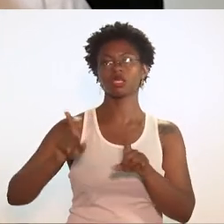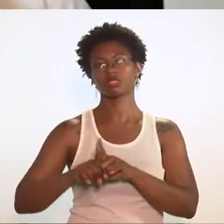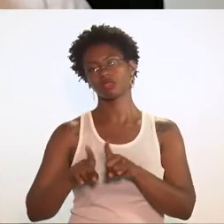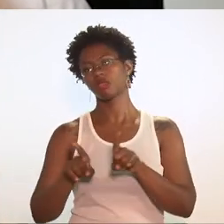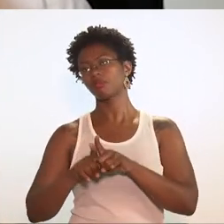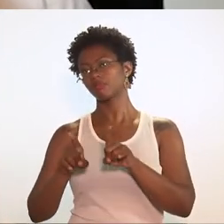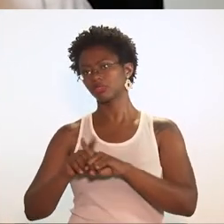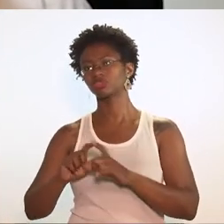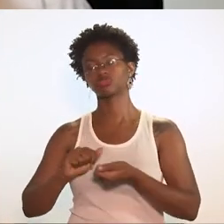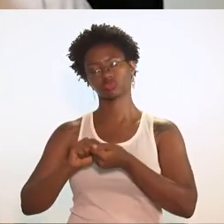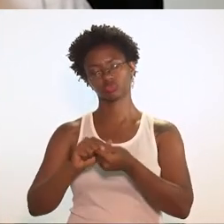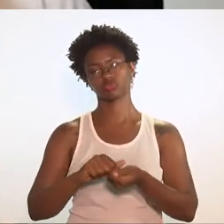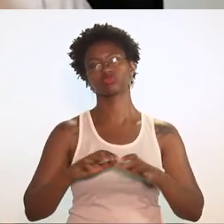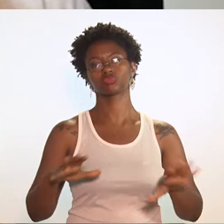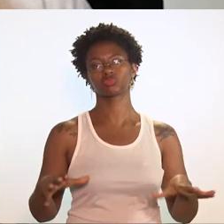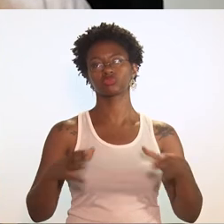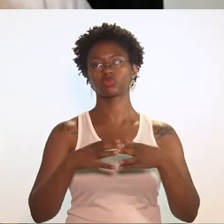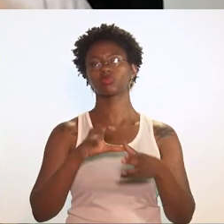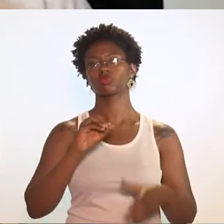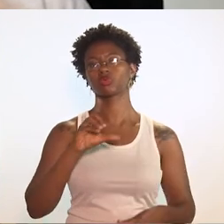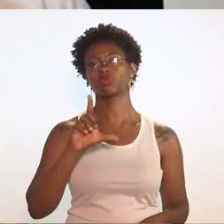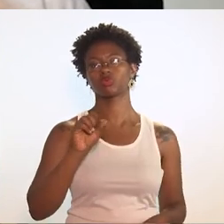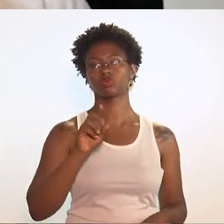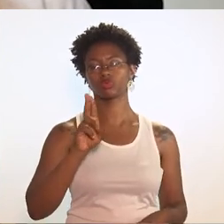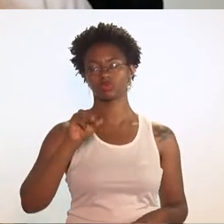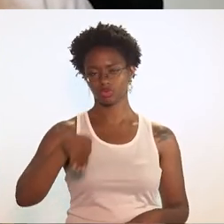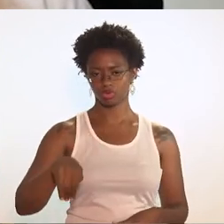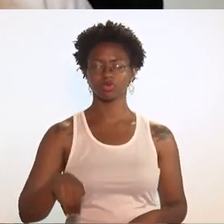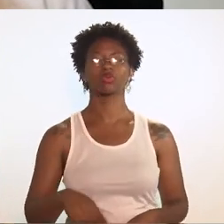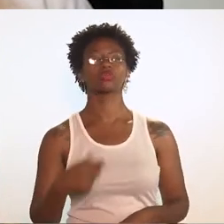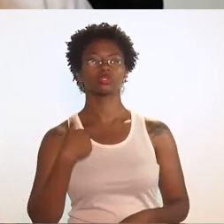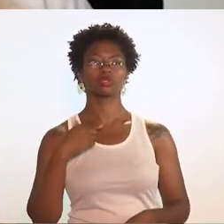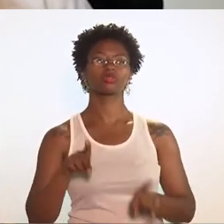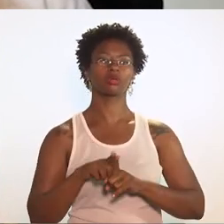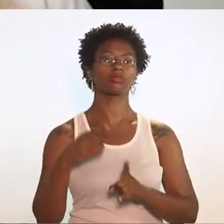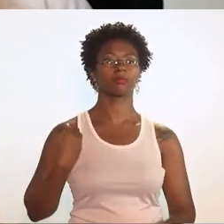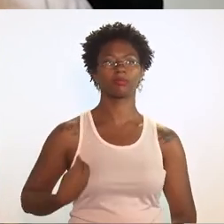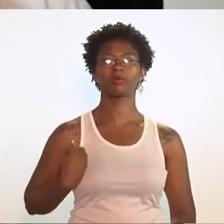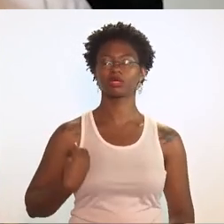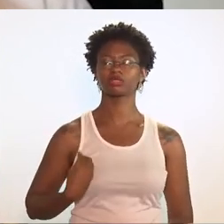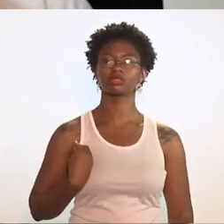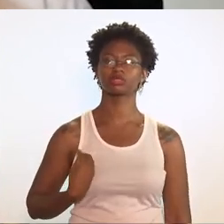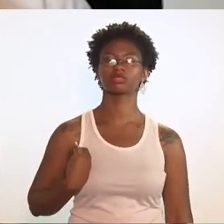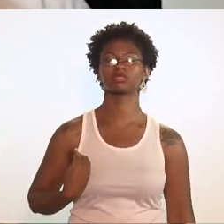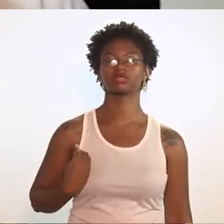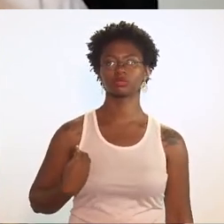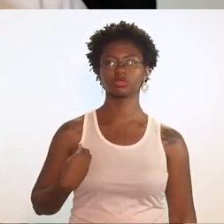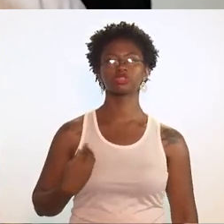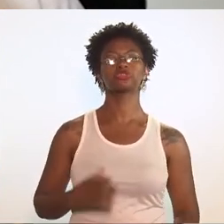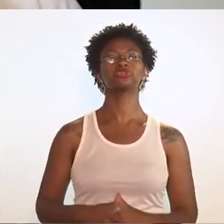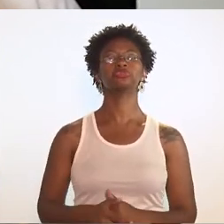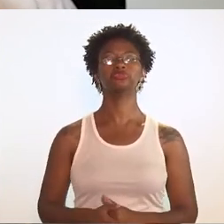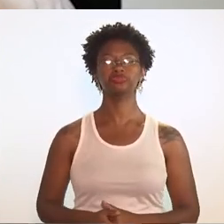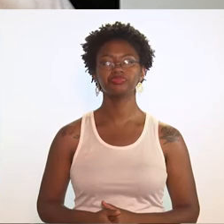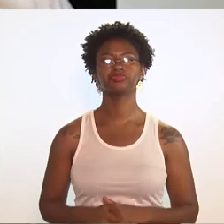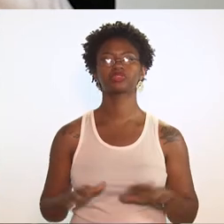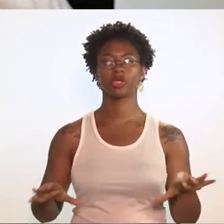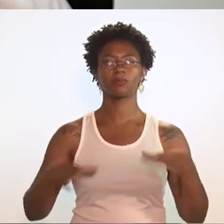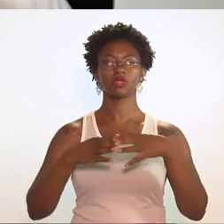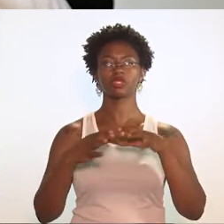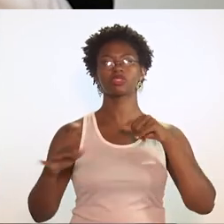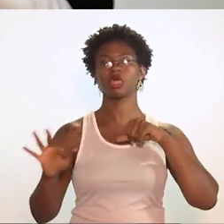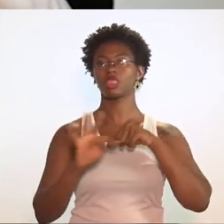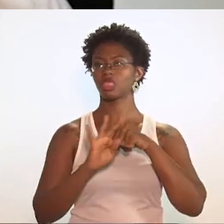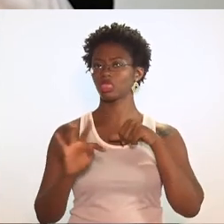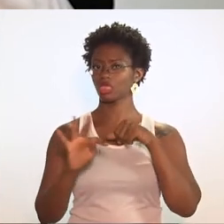de viajar em algumas turnês do Olodum e fui fazendo parte